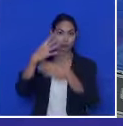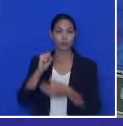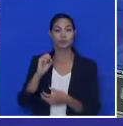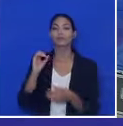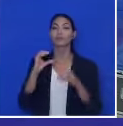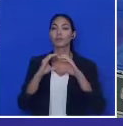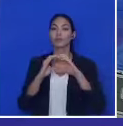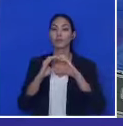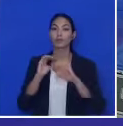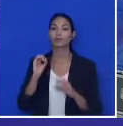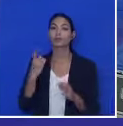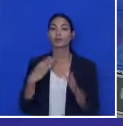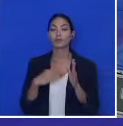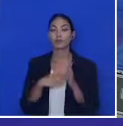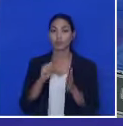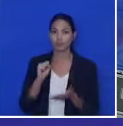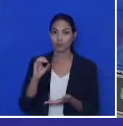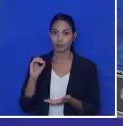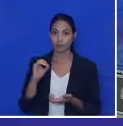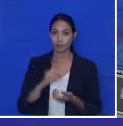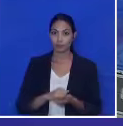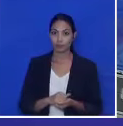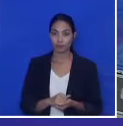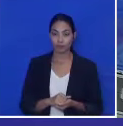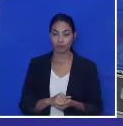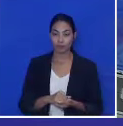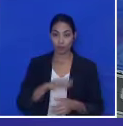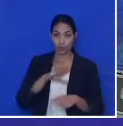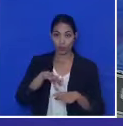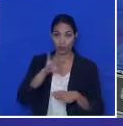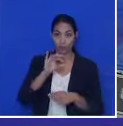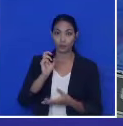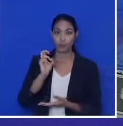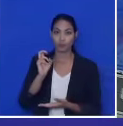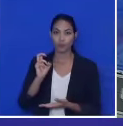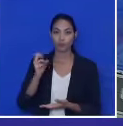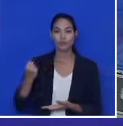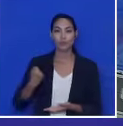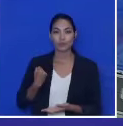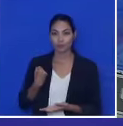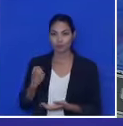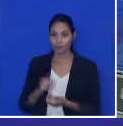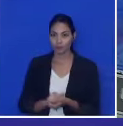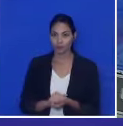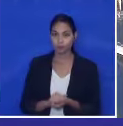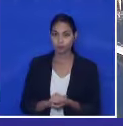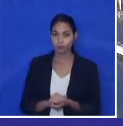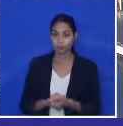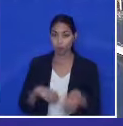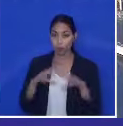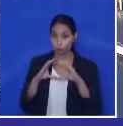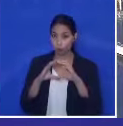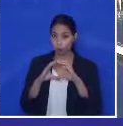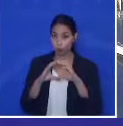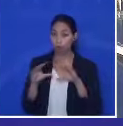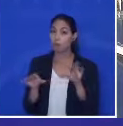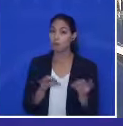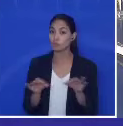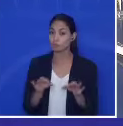com 80 bolas numeradas de 01 a 80 e serão sorteados 5 números. Então,